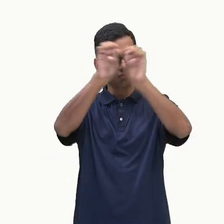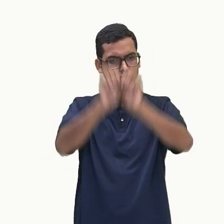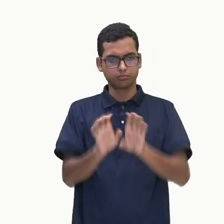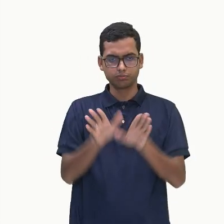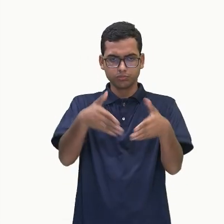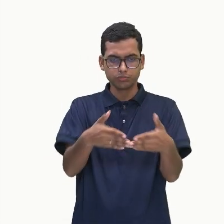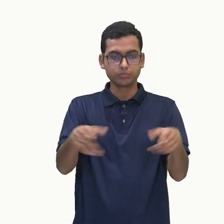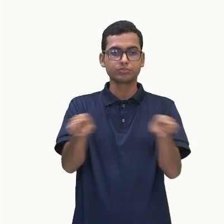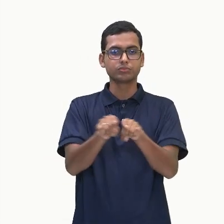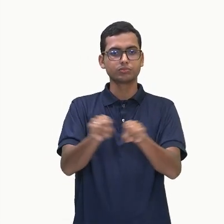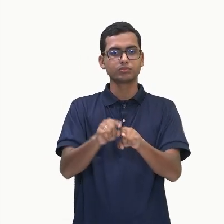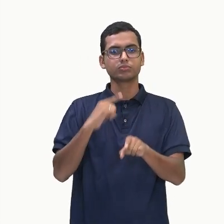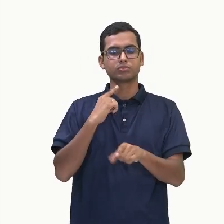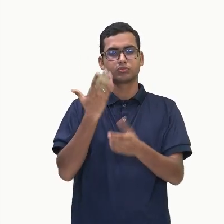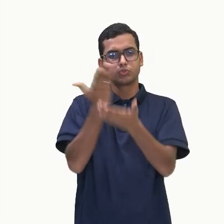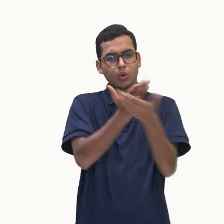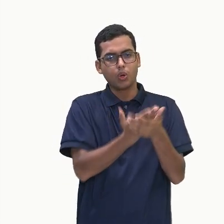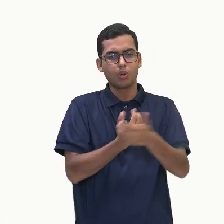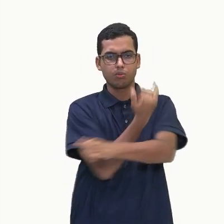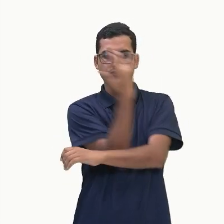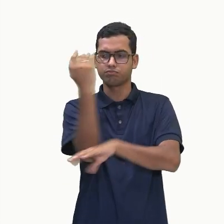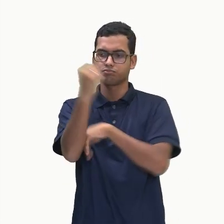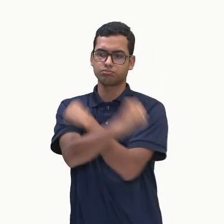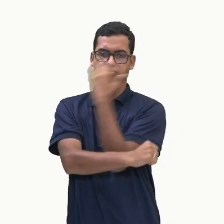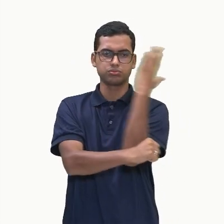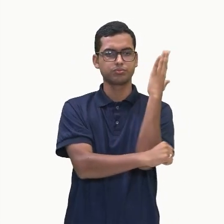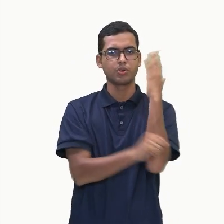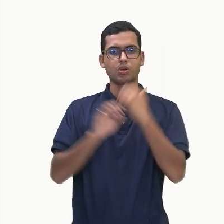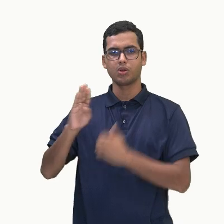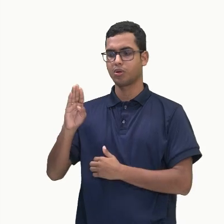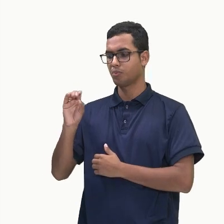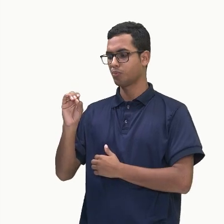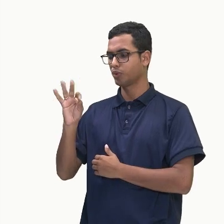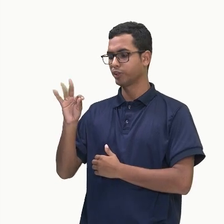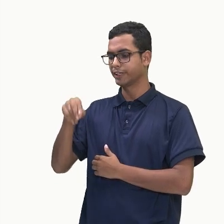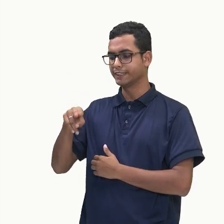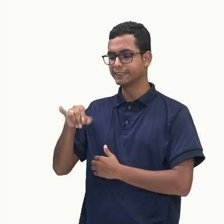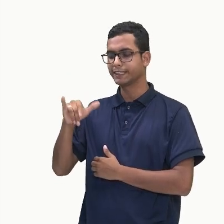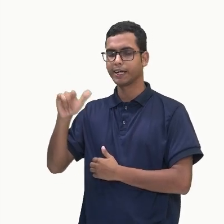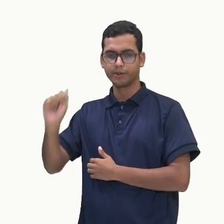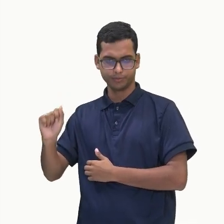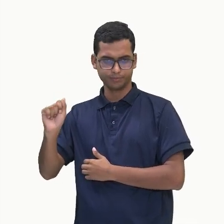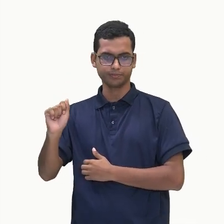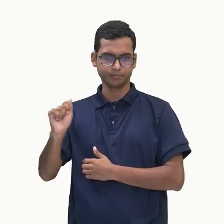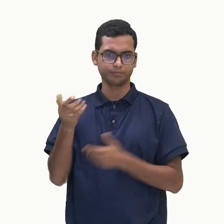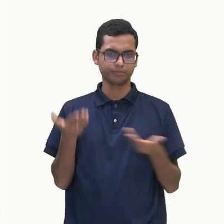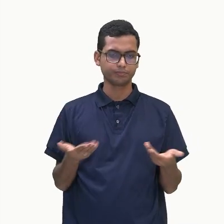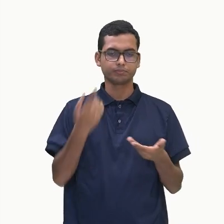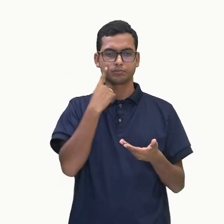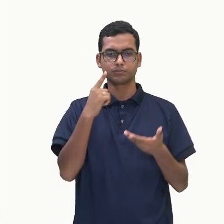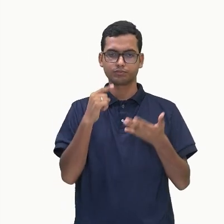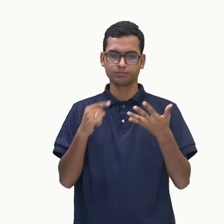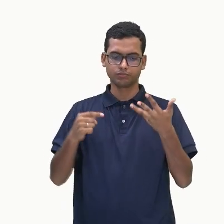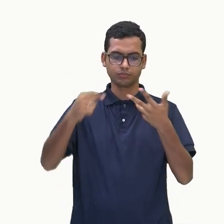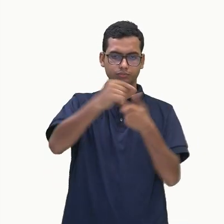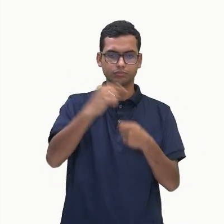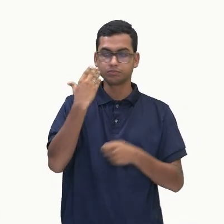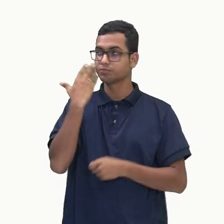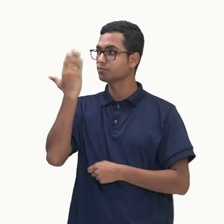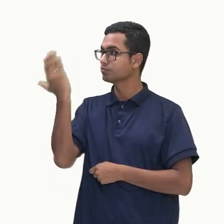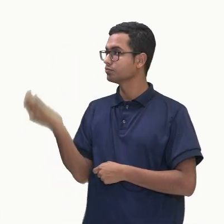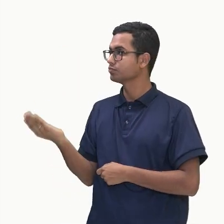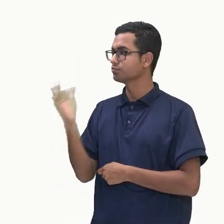área de botânica, que estuda as plantas. Todas essas são as áreas de estudo